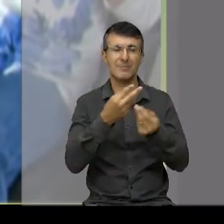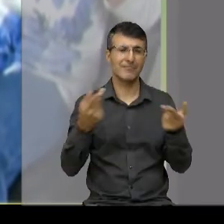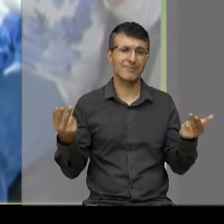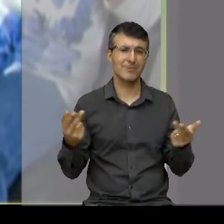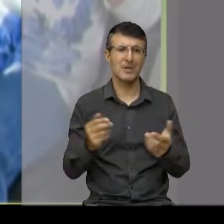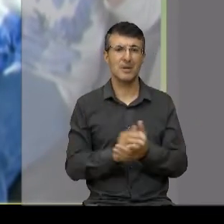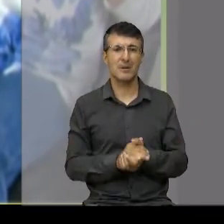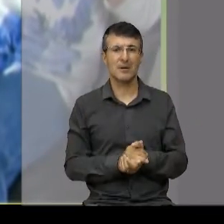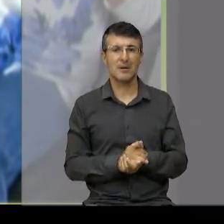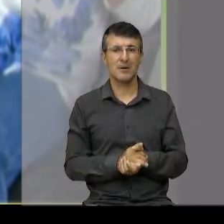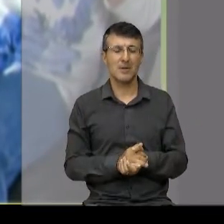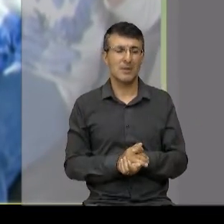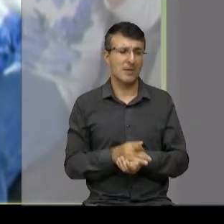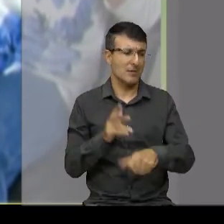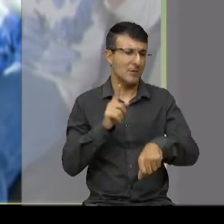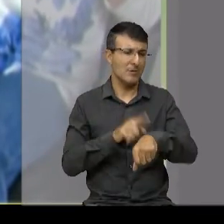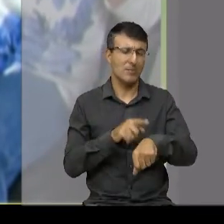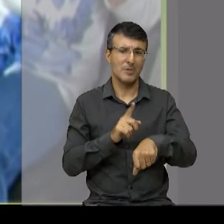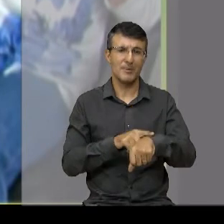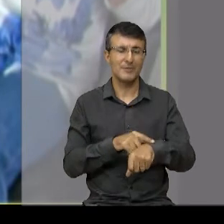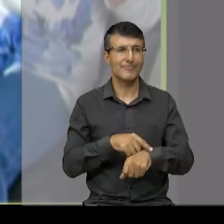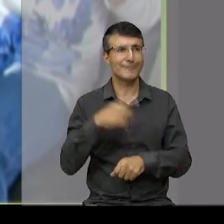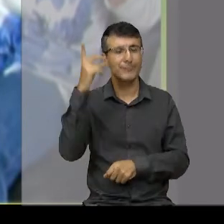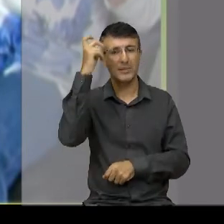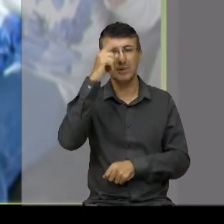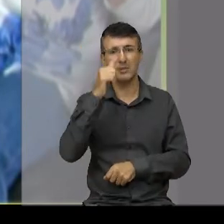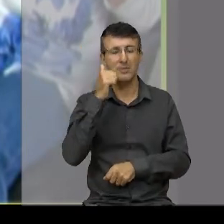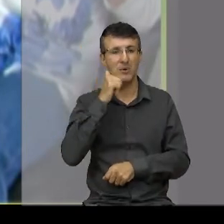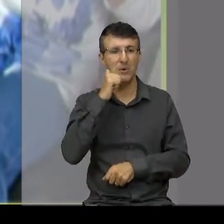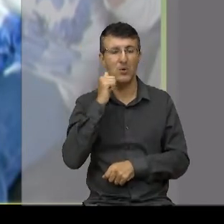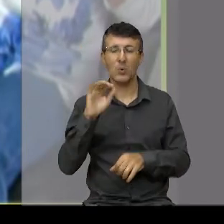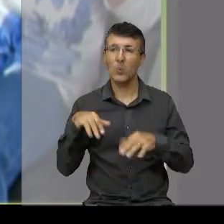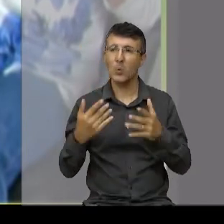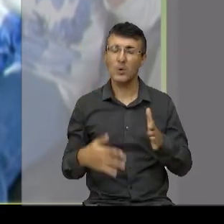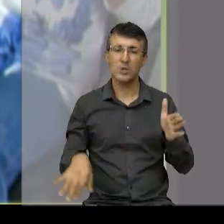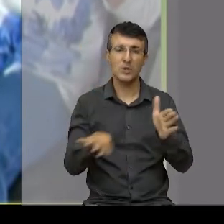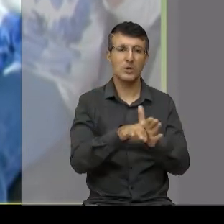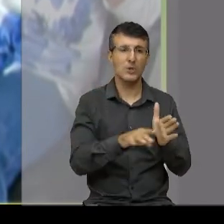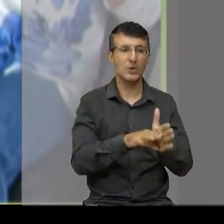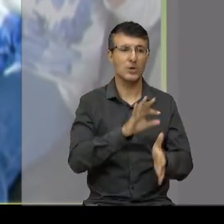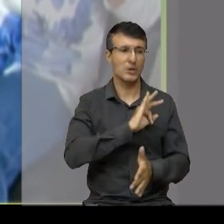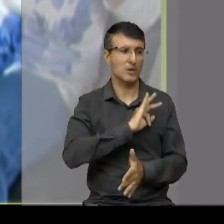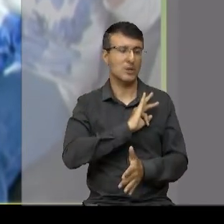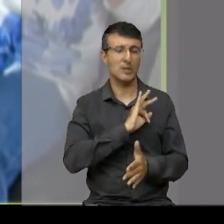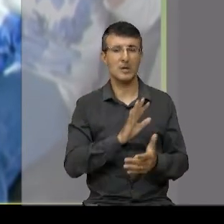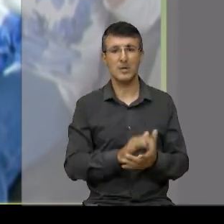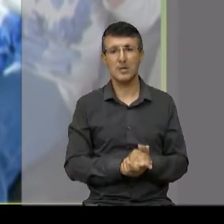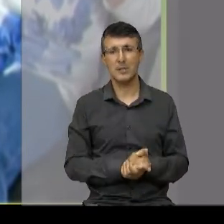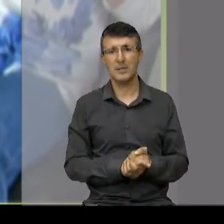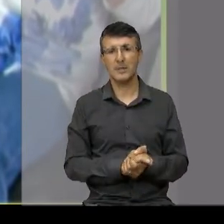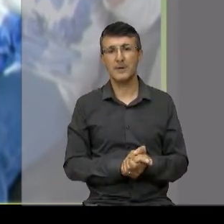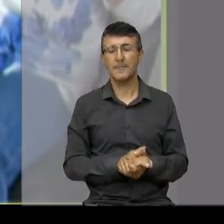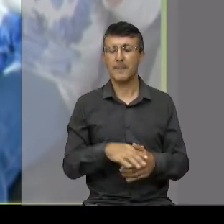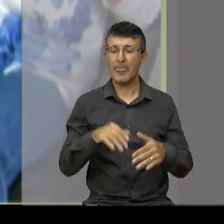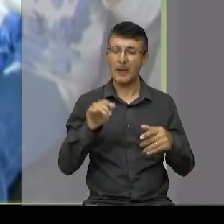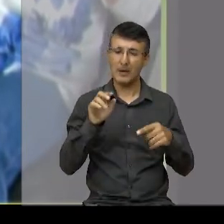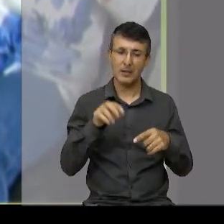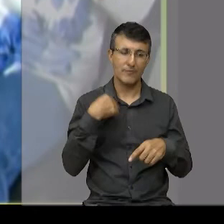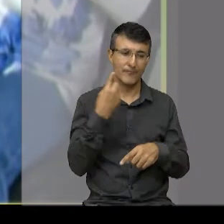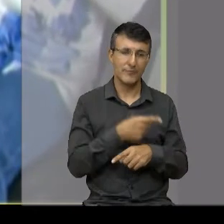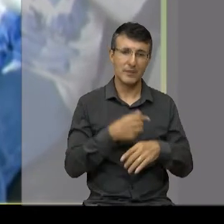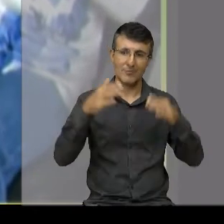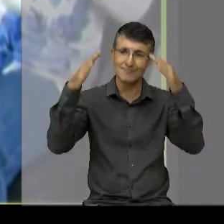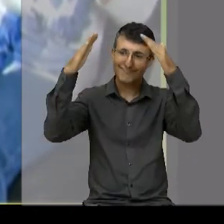hora que ela chega para uma delegacia. Então, eu acho que nós temos que estar dando toda a acolhida, mesmo todo o suporte. A acolhida vocês têm que dar